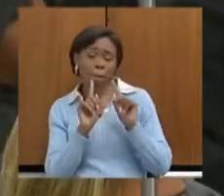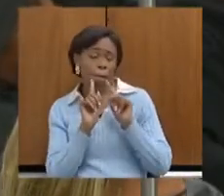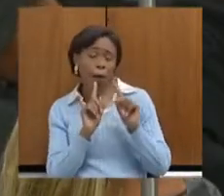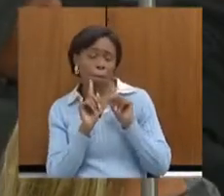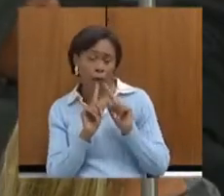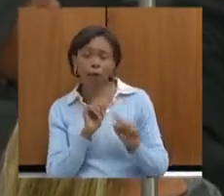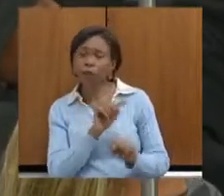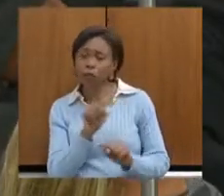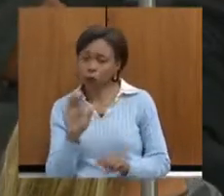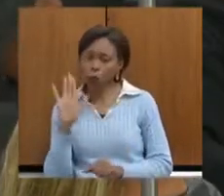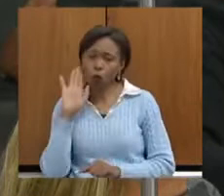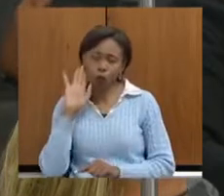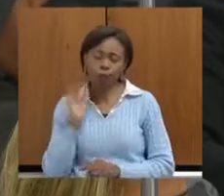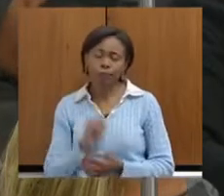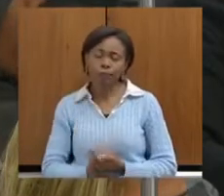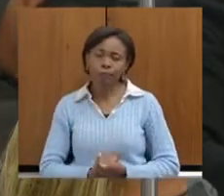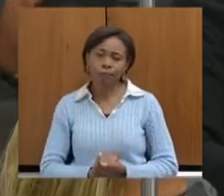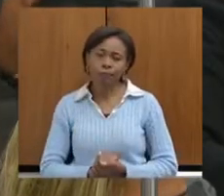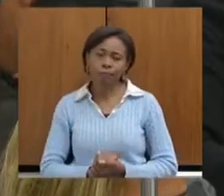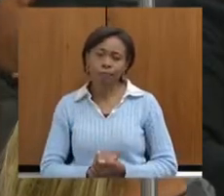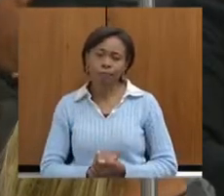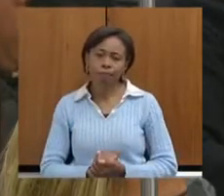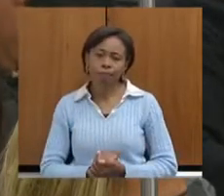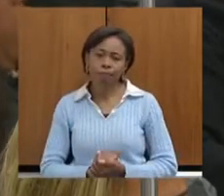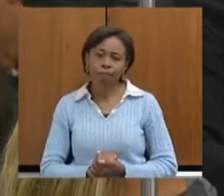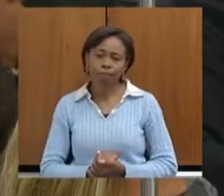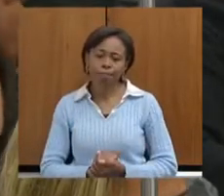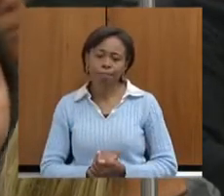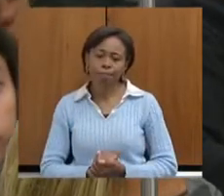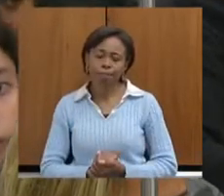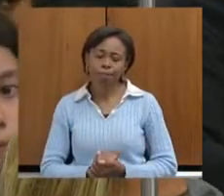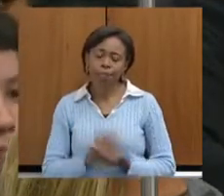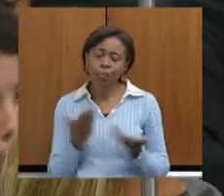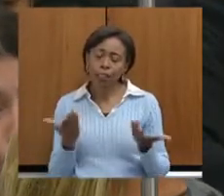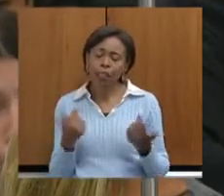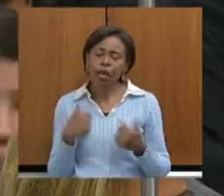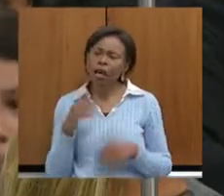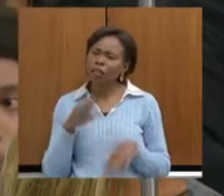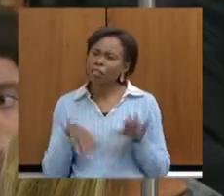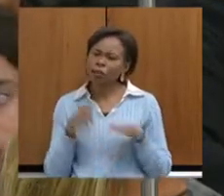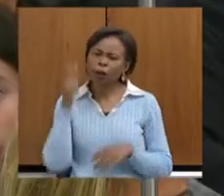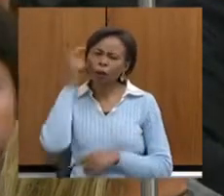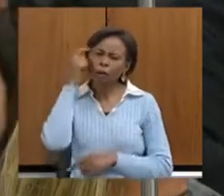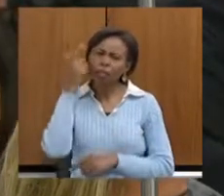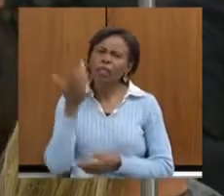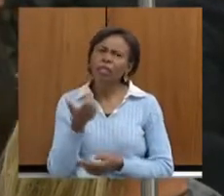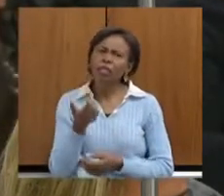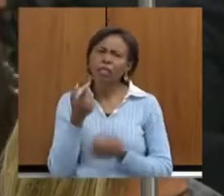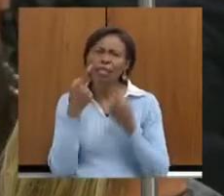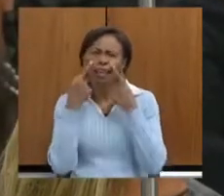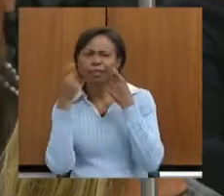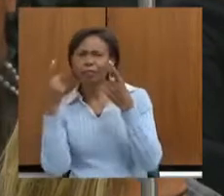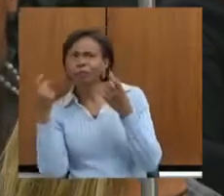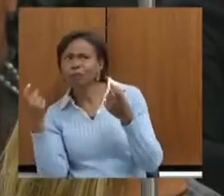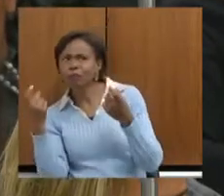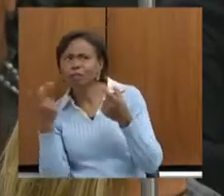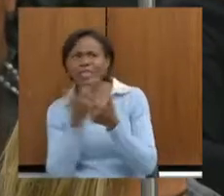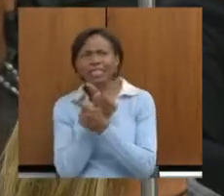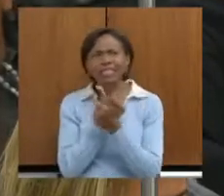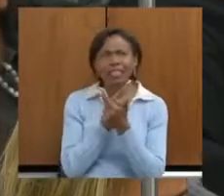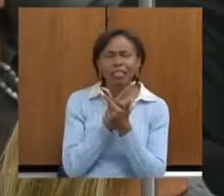ó oi oi gente tem hora que eu fico pensando o seguinte eu não sei se não é riu-se chora